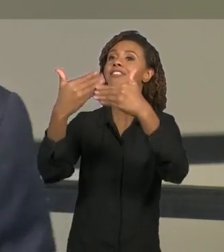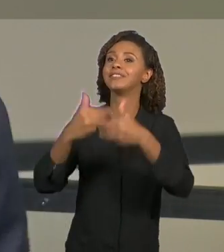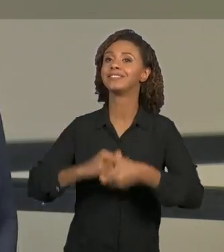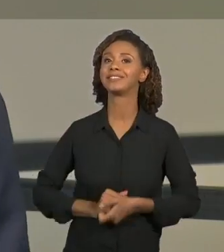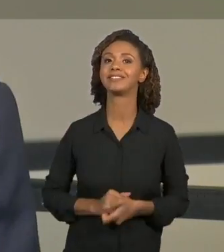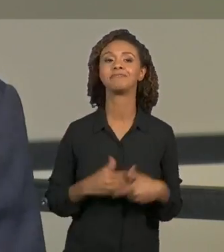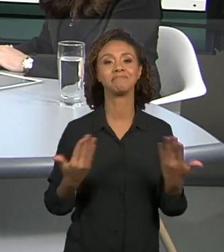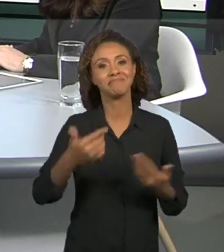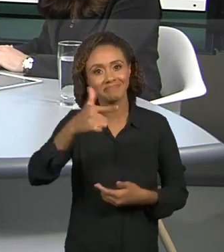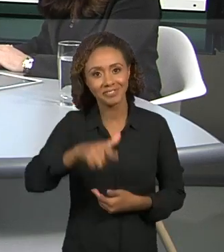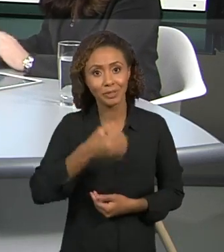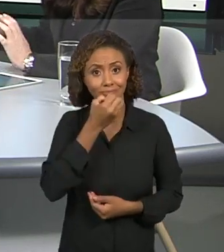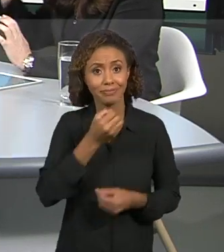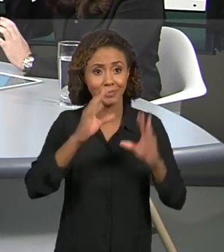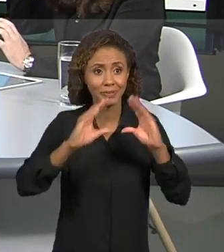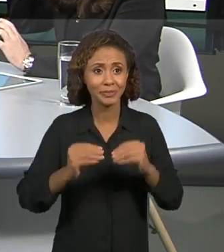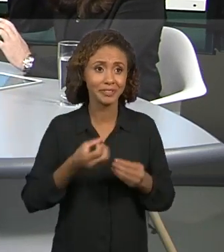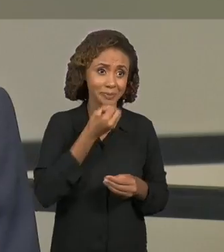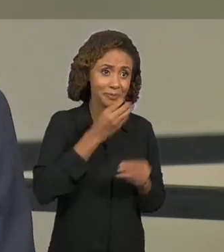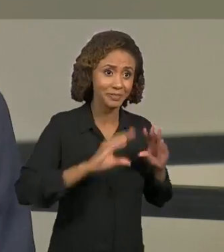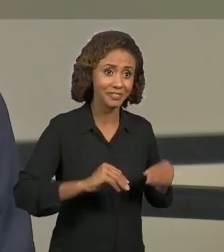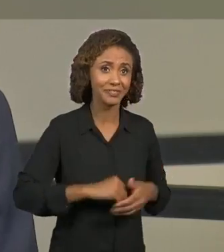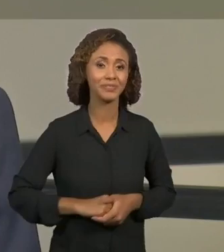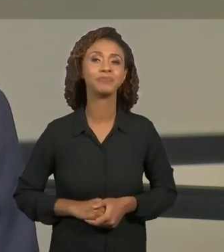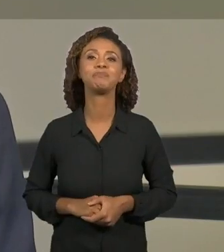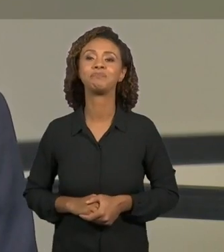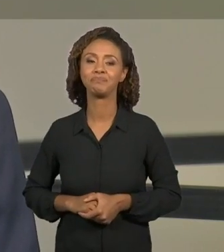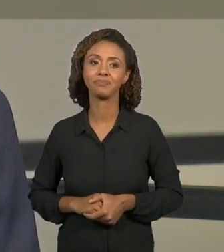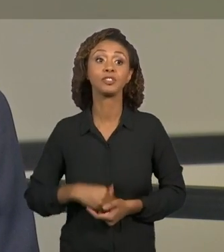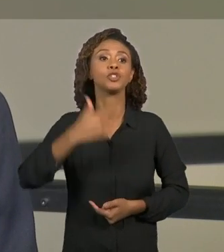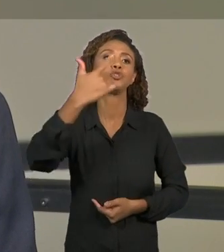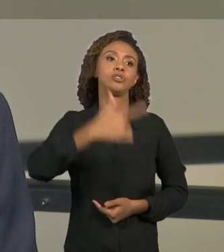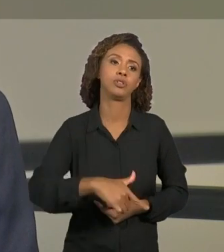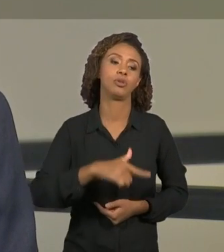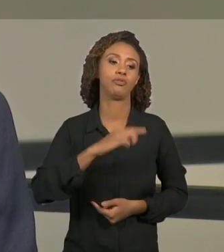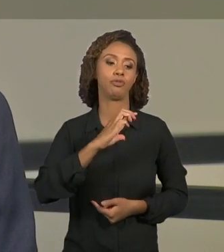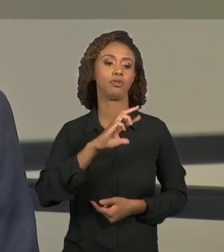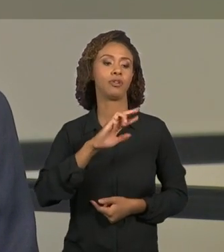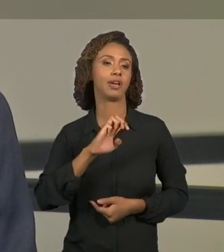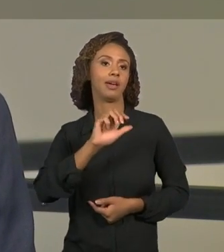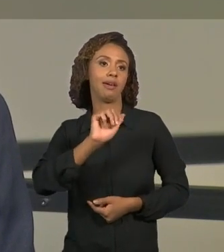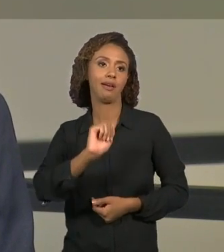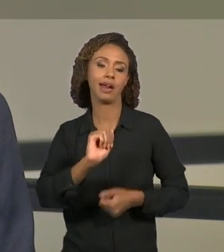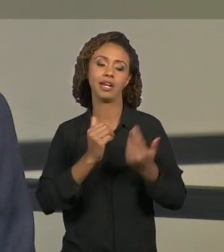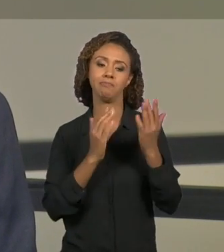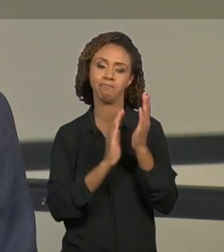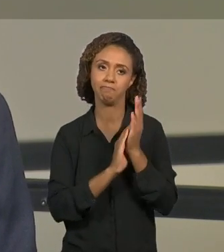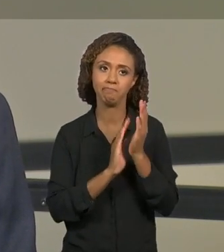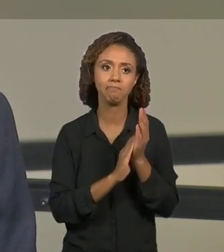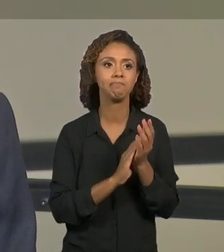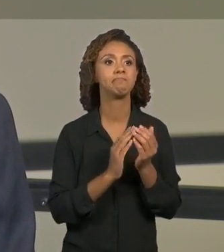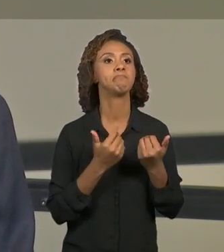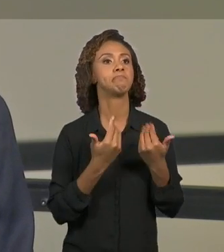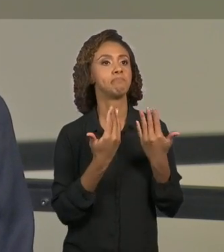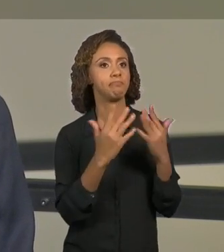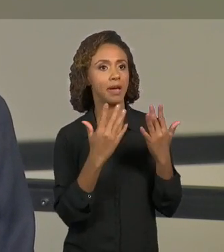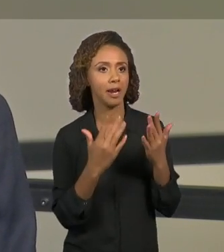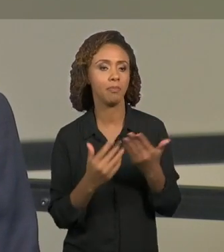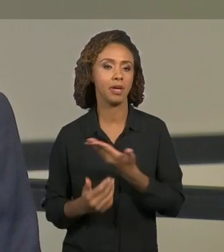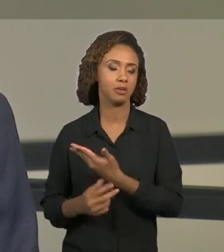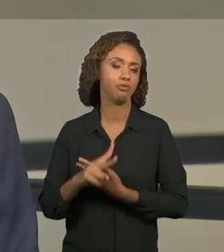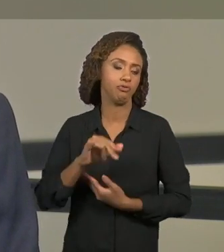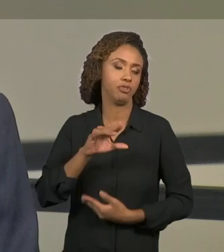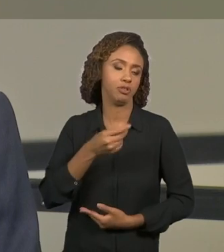boa noite a todos novamente eu gostaria de parabenizar o cleia por essa iniciativa né bastante importante para o vinícius comentou